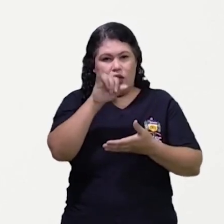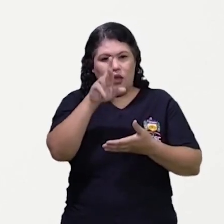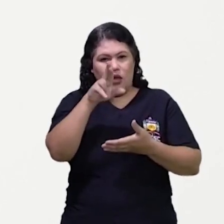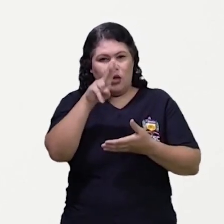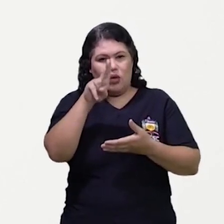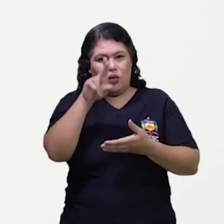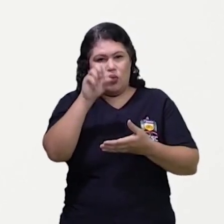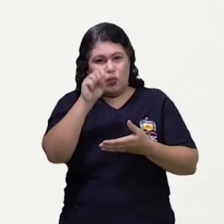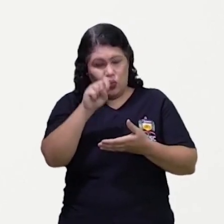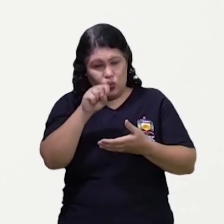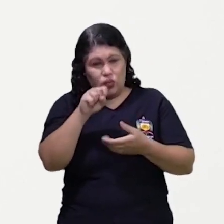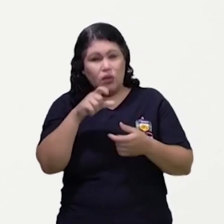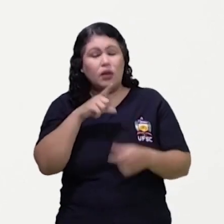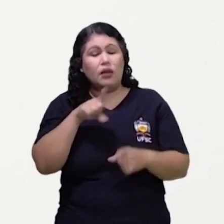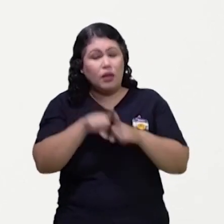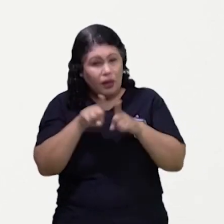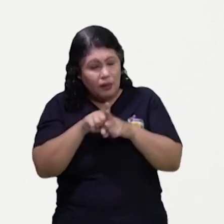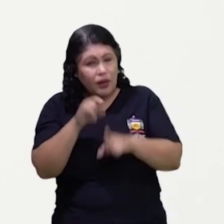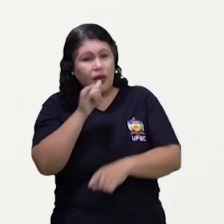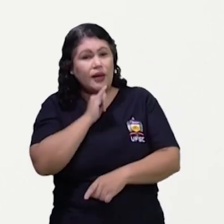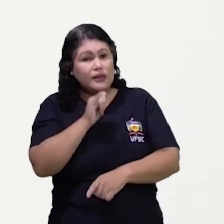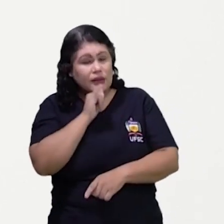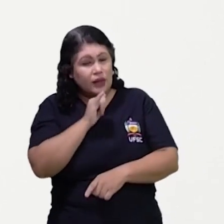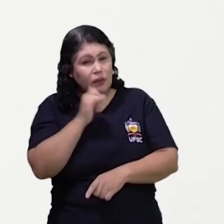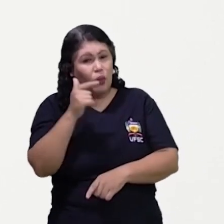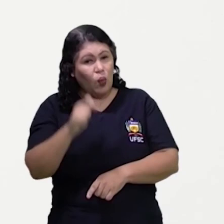Vírus. No outro exemplo.